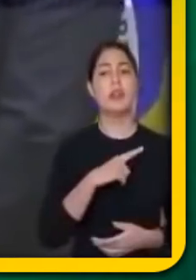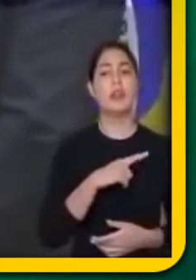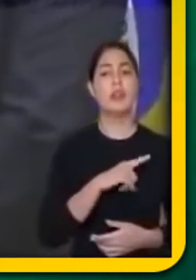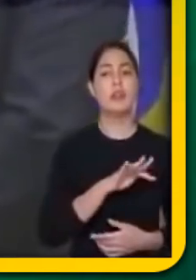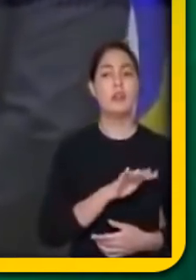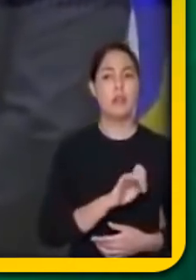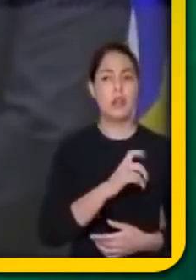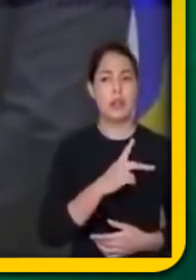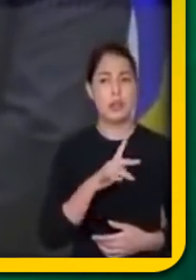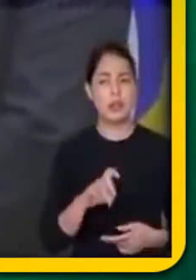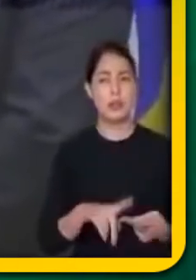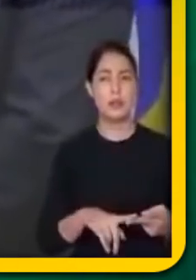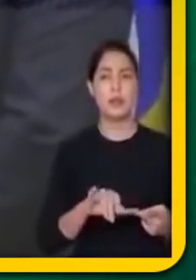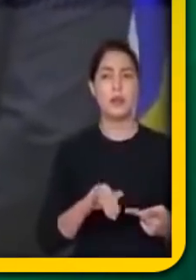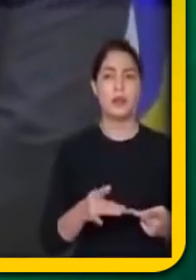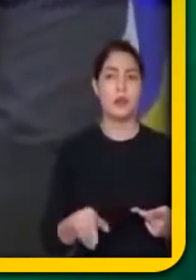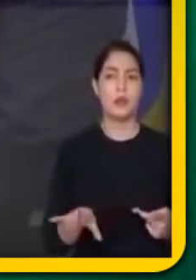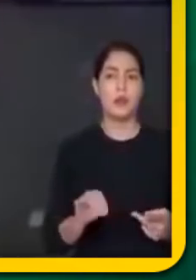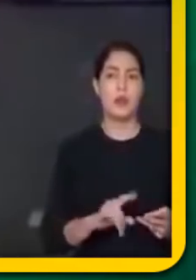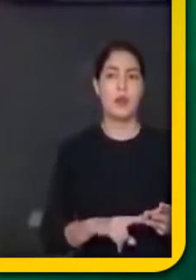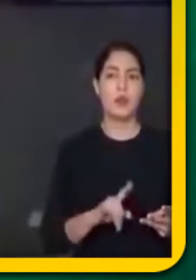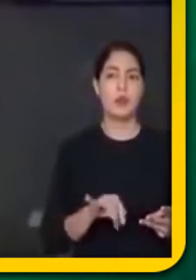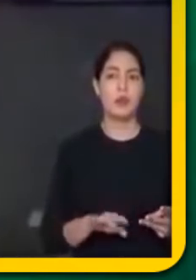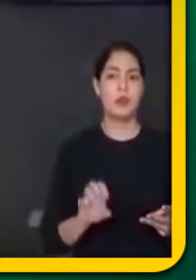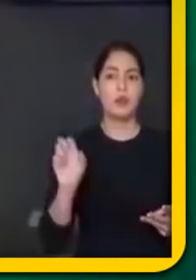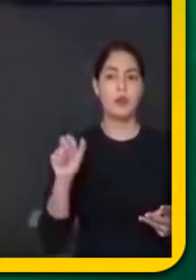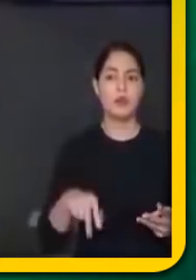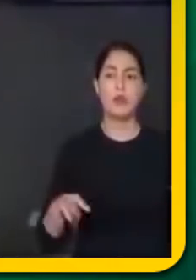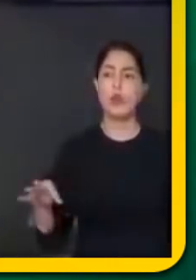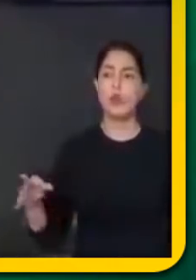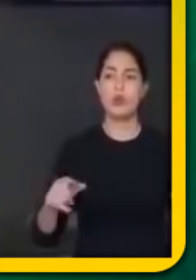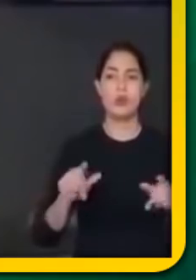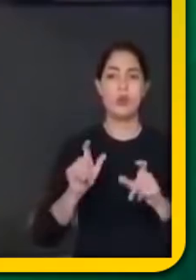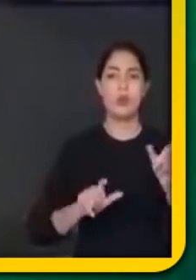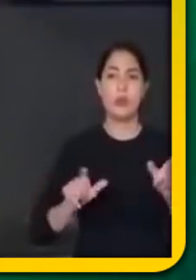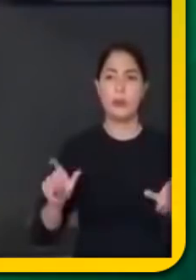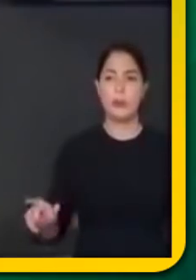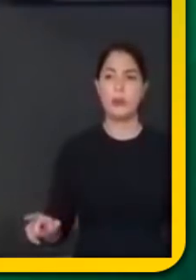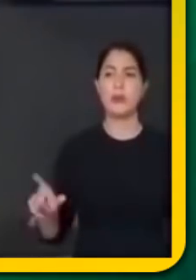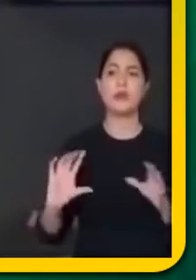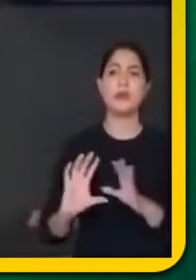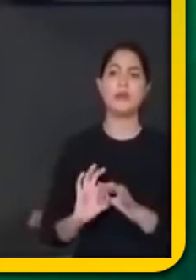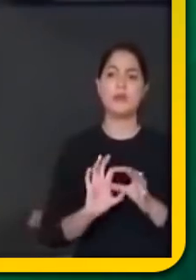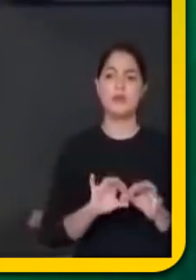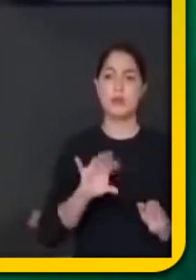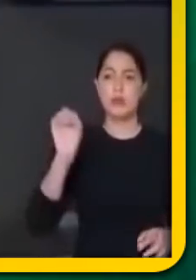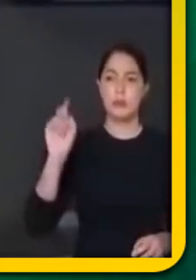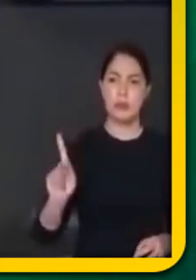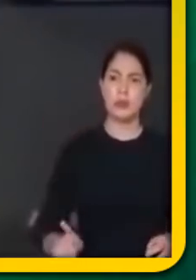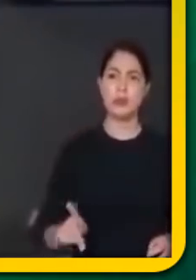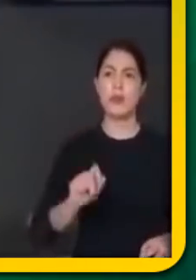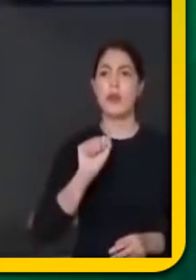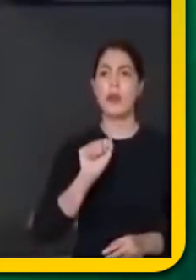Milton D'Antunes, ao João, a todos que estão nessa batalha pelos aposentados